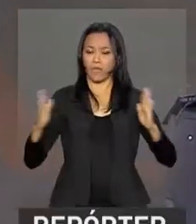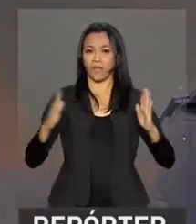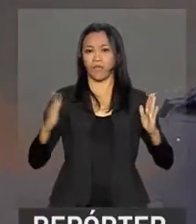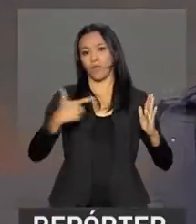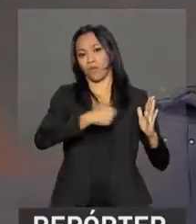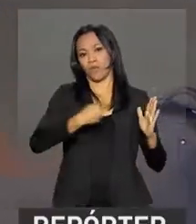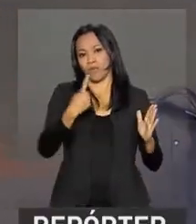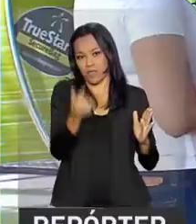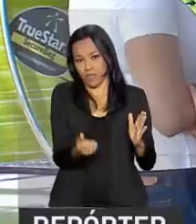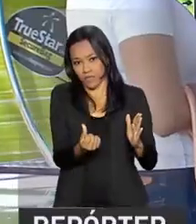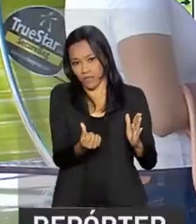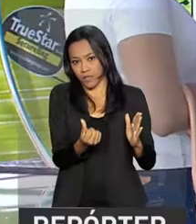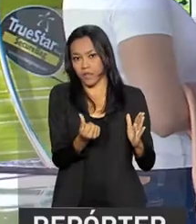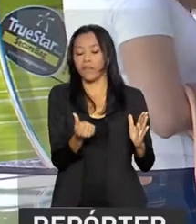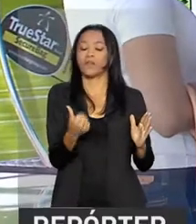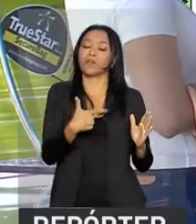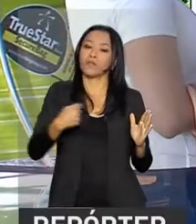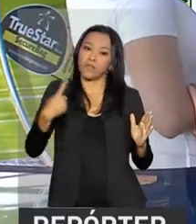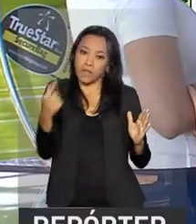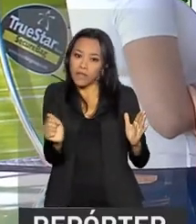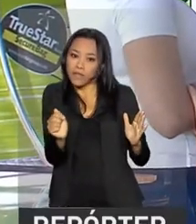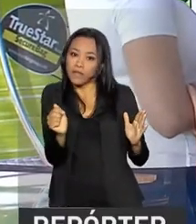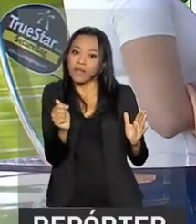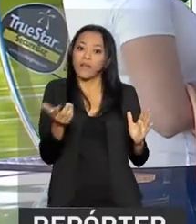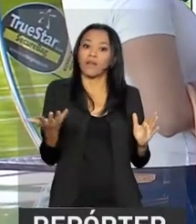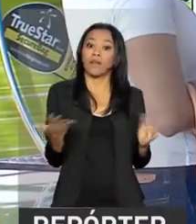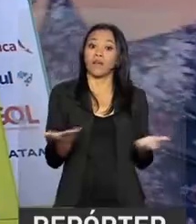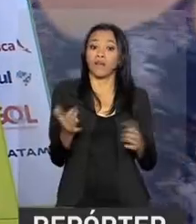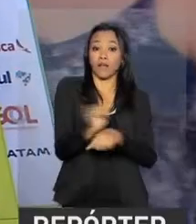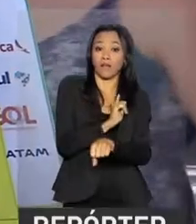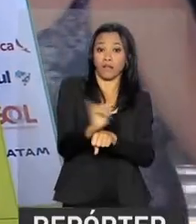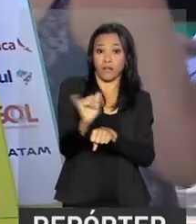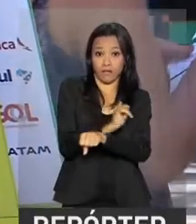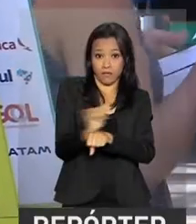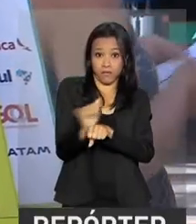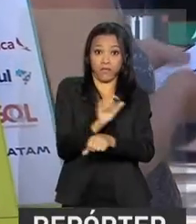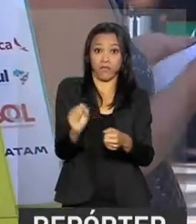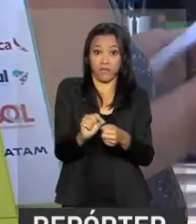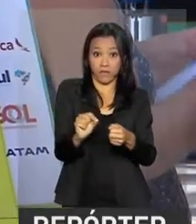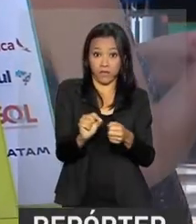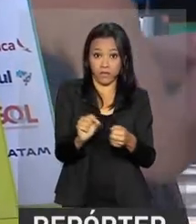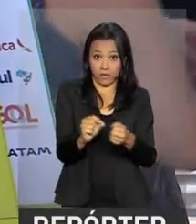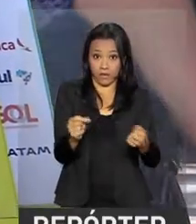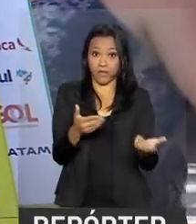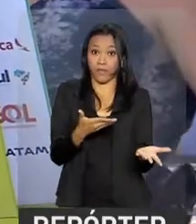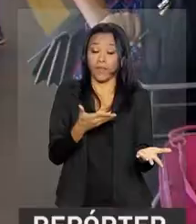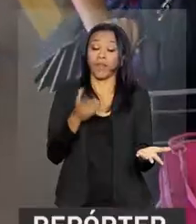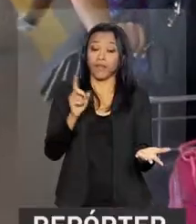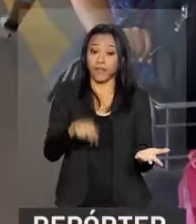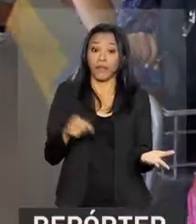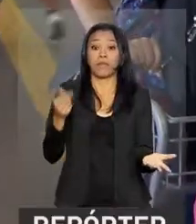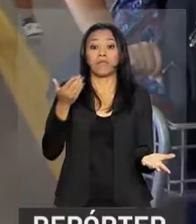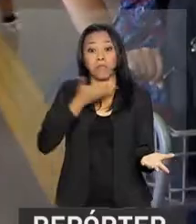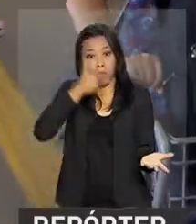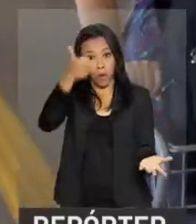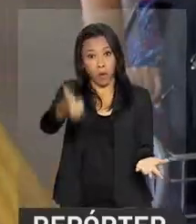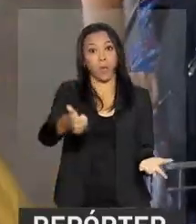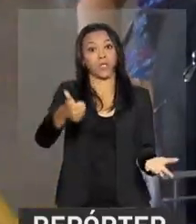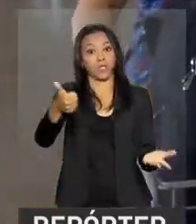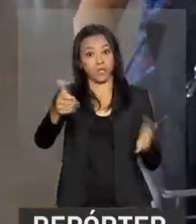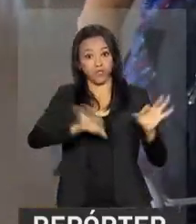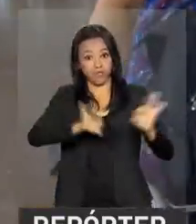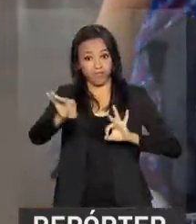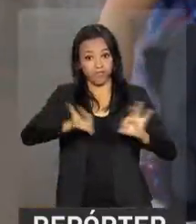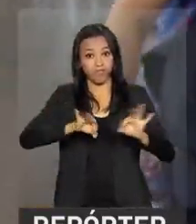2017 e até agora o esquema especial de fim de ano nos aeroportos brasileiros têm alcançado resultados melhores